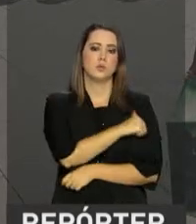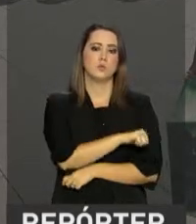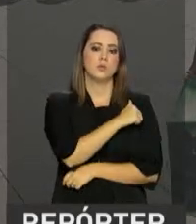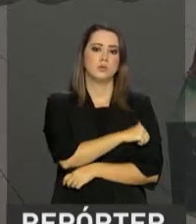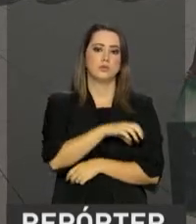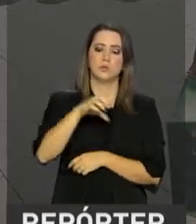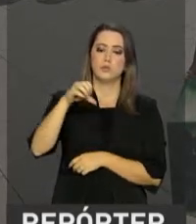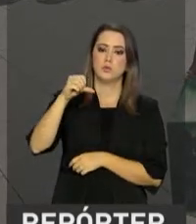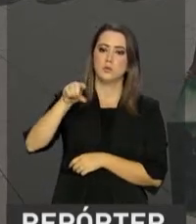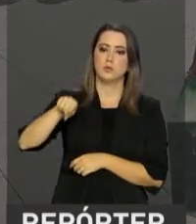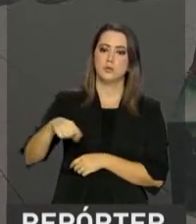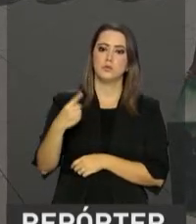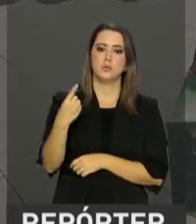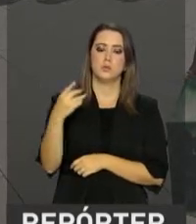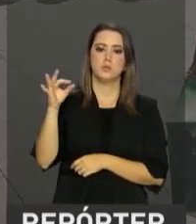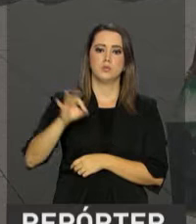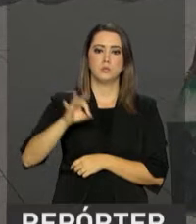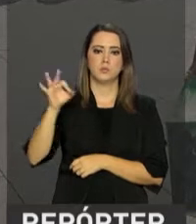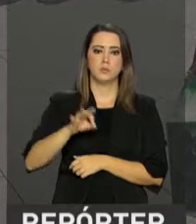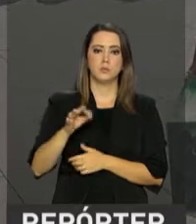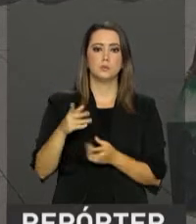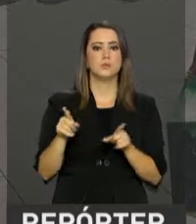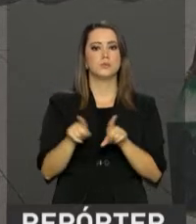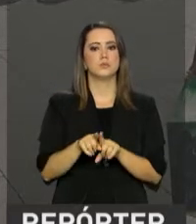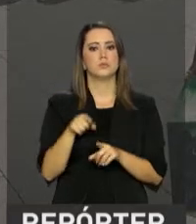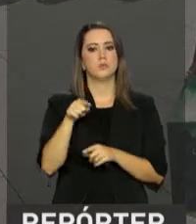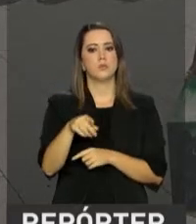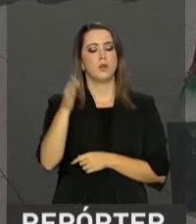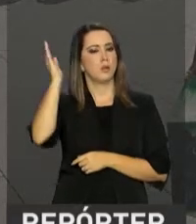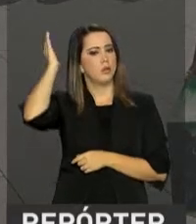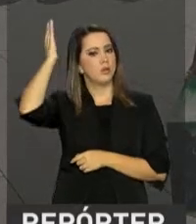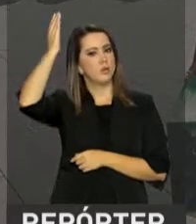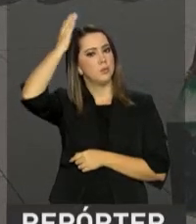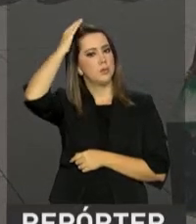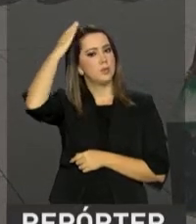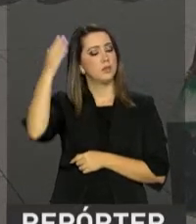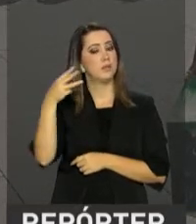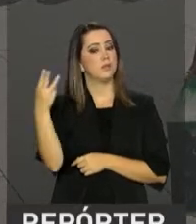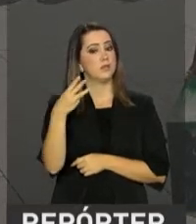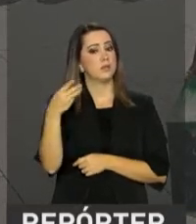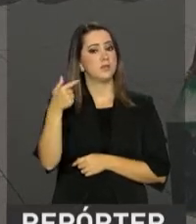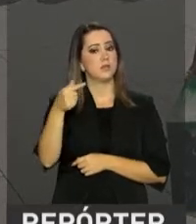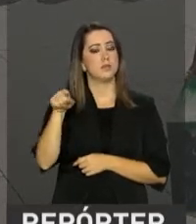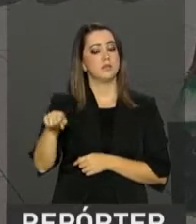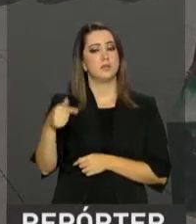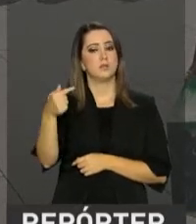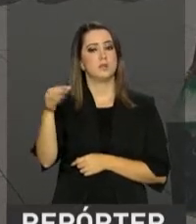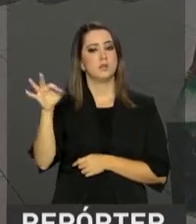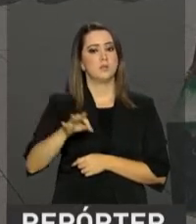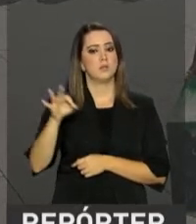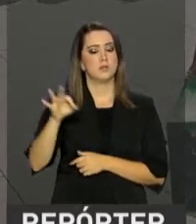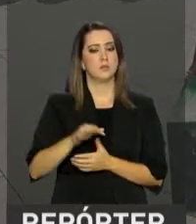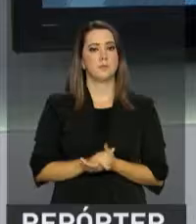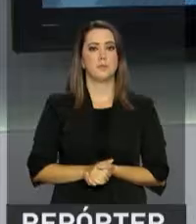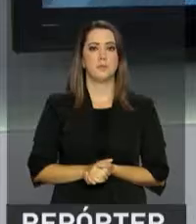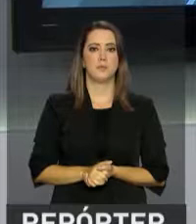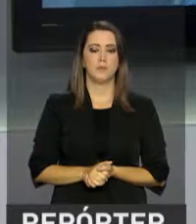segundo lugar, com 9,1%. E o Paraná em terceiro lugar, com 7,7% do